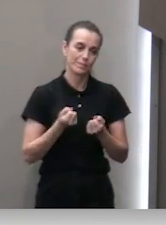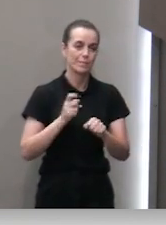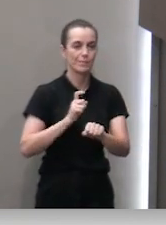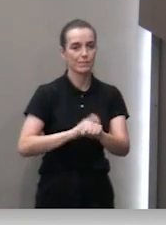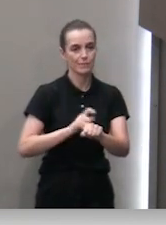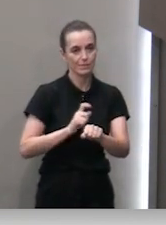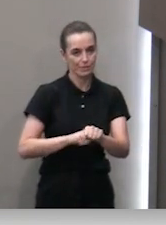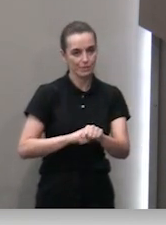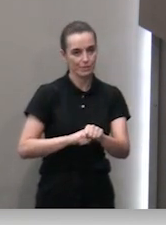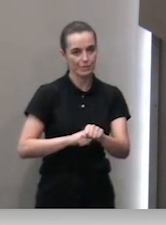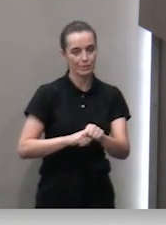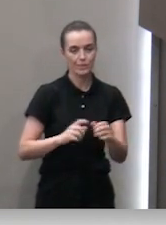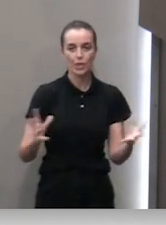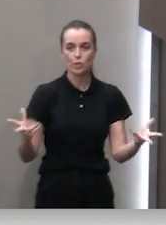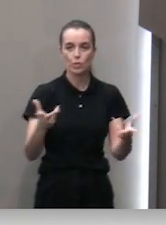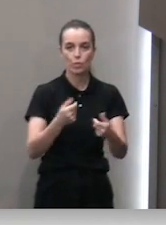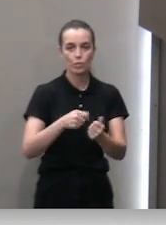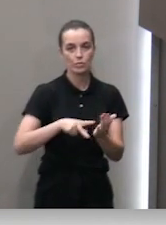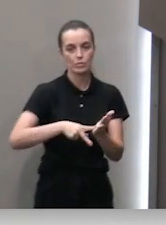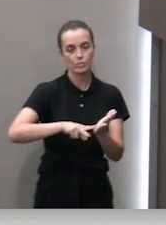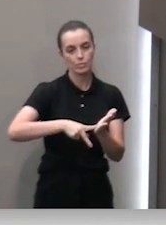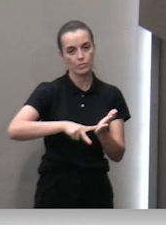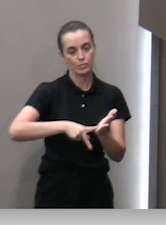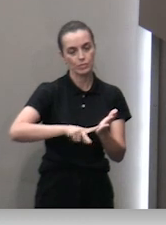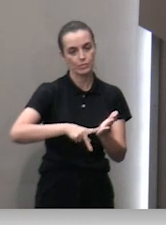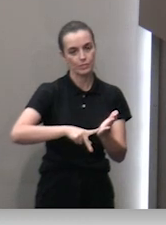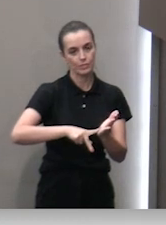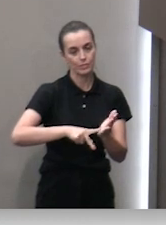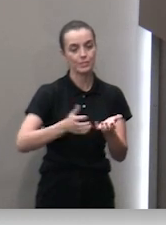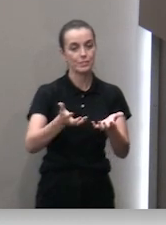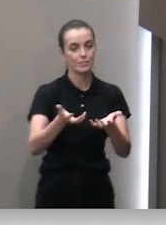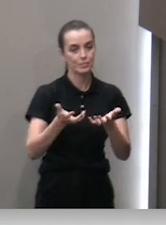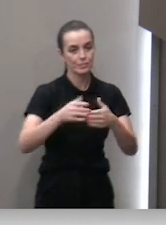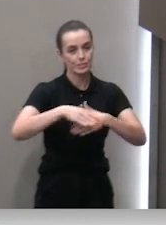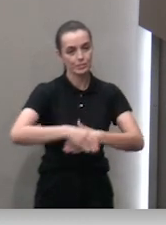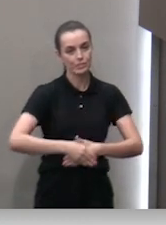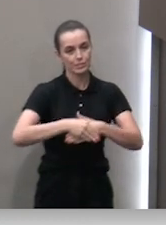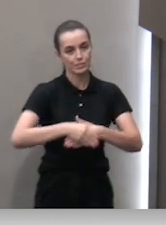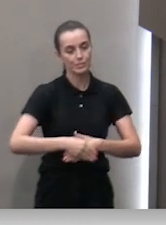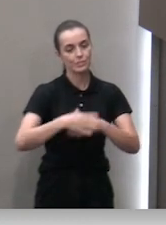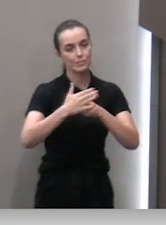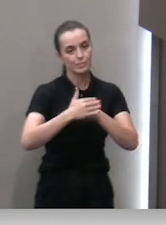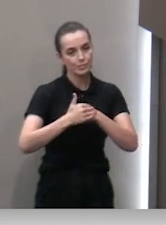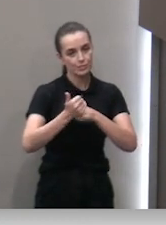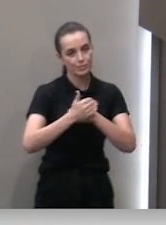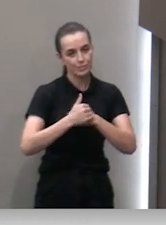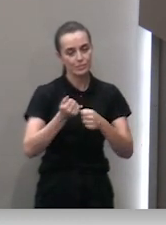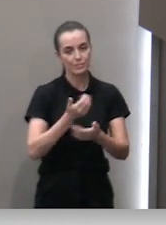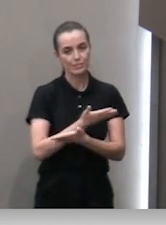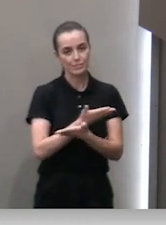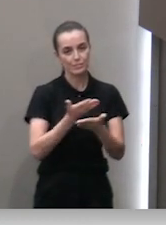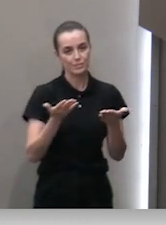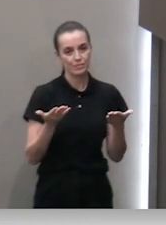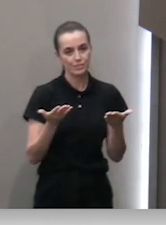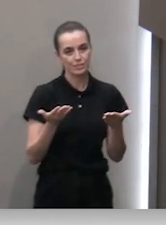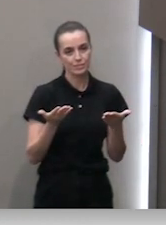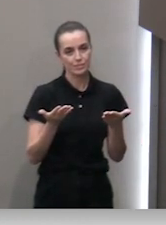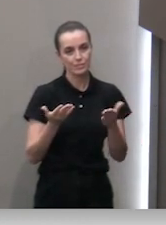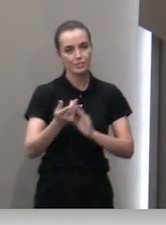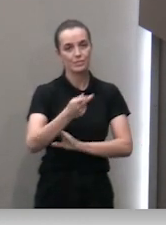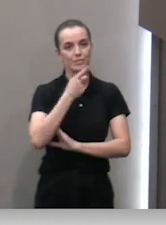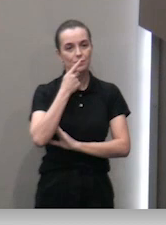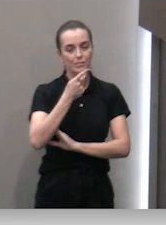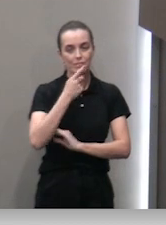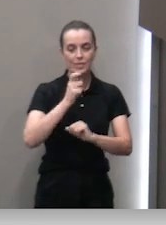os sindicalistas do Simpasso, quero fazer uma saudação carinhosa a todos vocês e dizer que estou